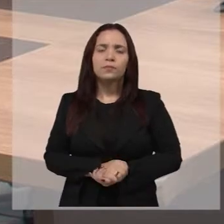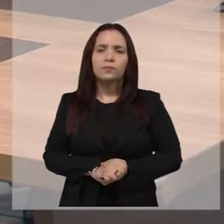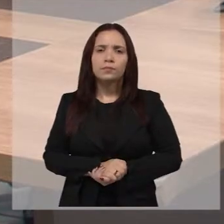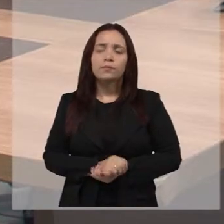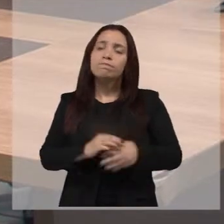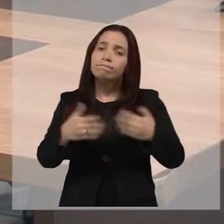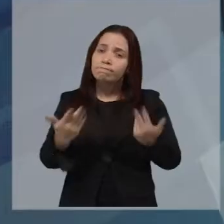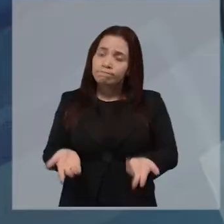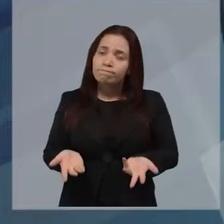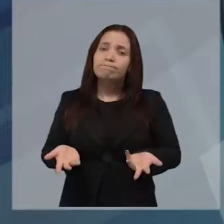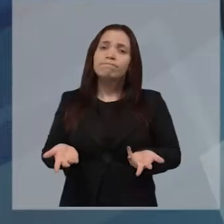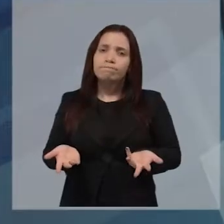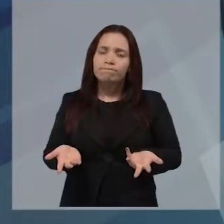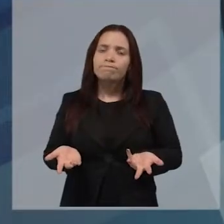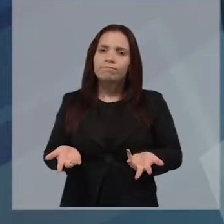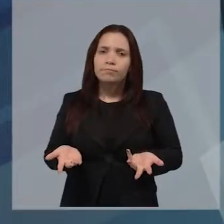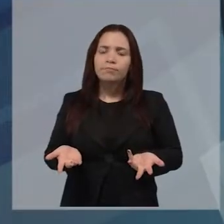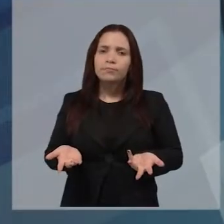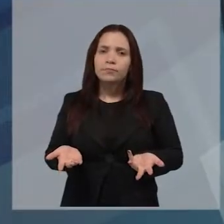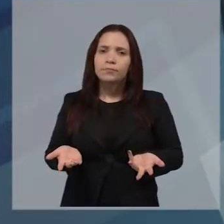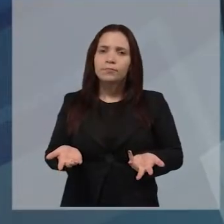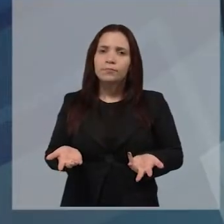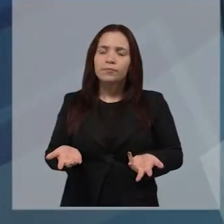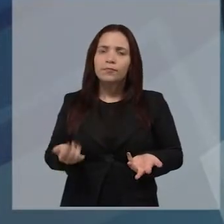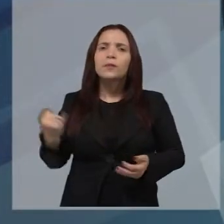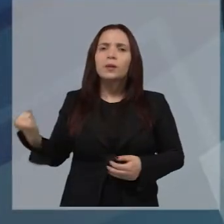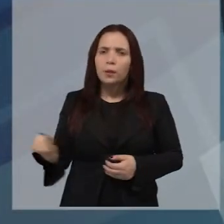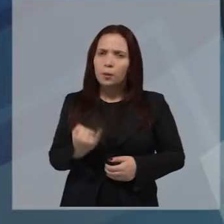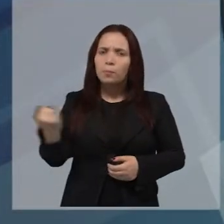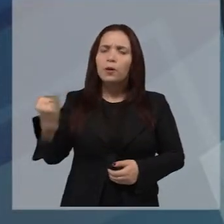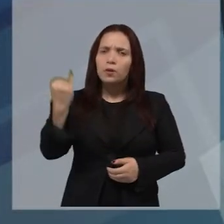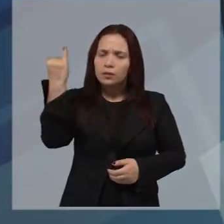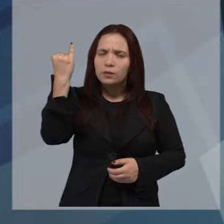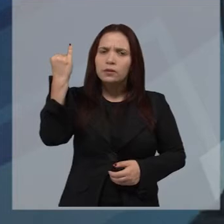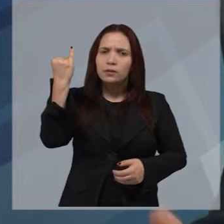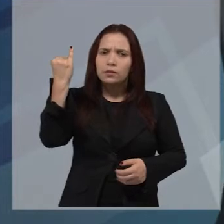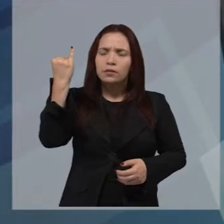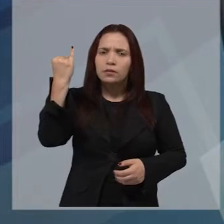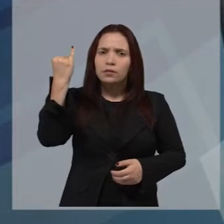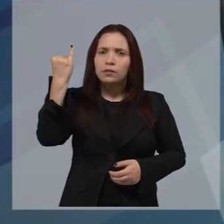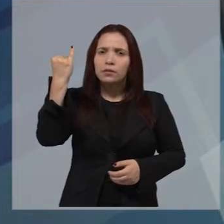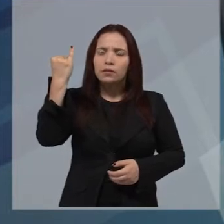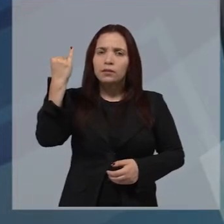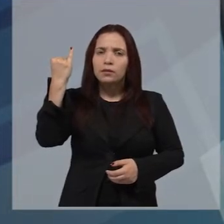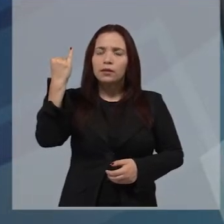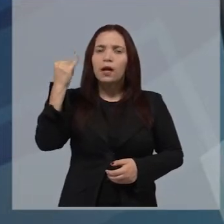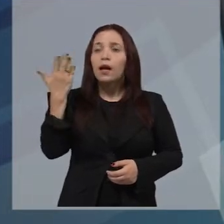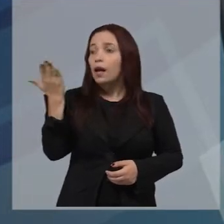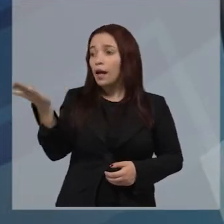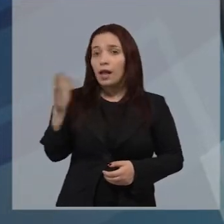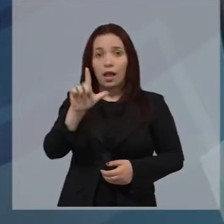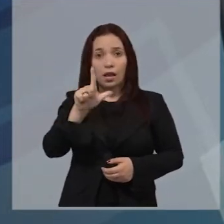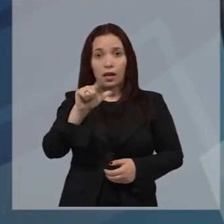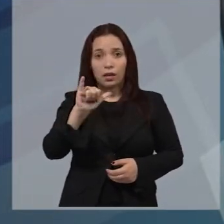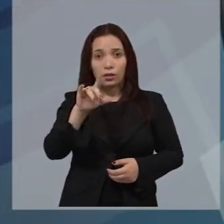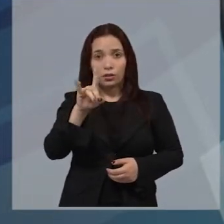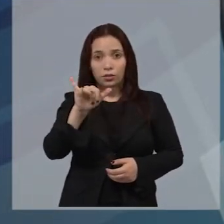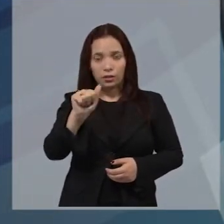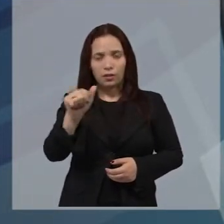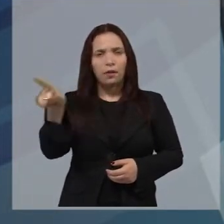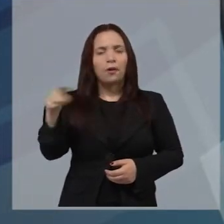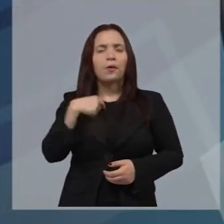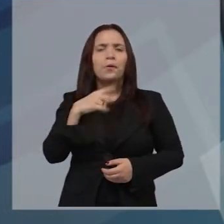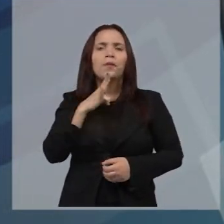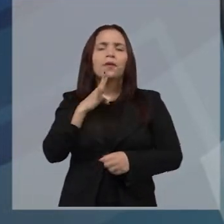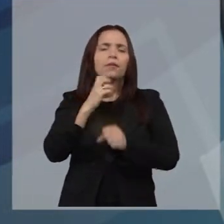observar. Então, isso é uma coisa que, né, é agradável ver isso, e principalmente ver pela Lídia, né? A Lídia é uma